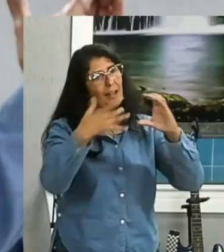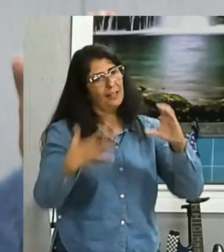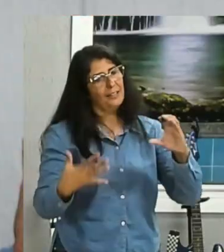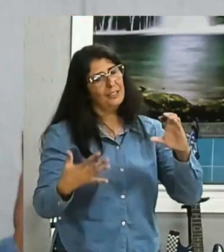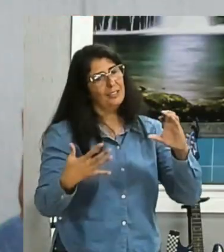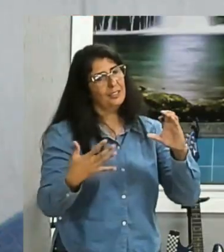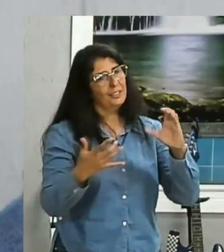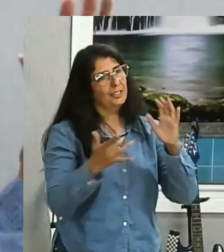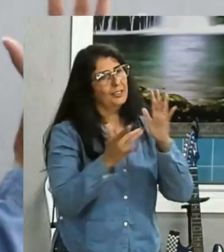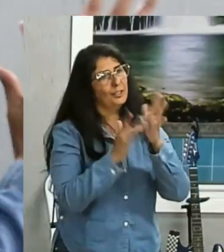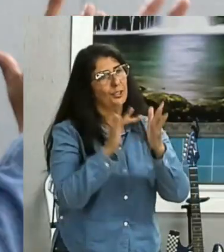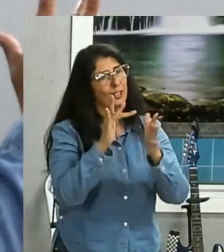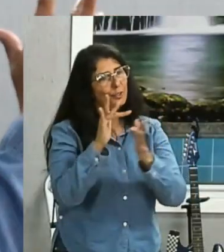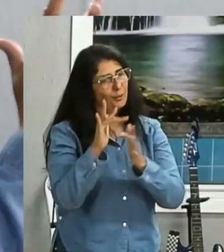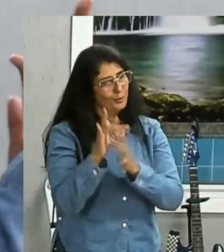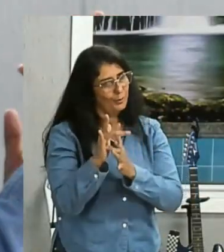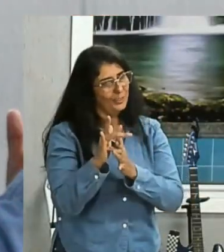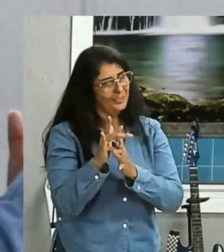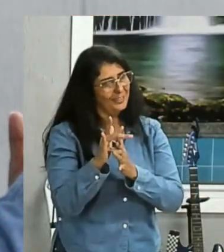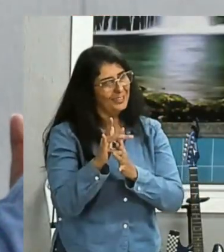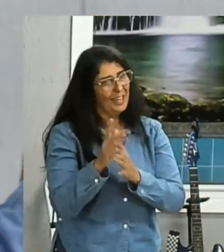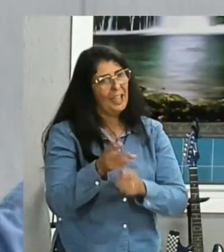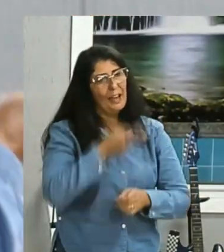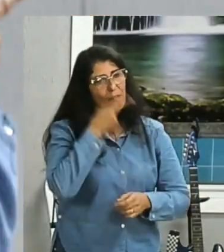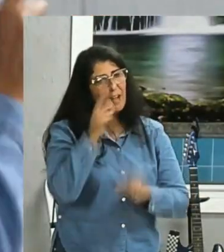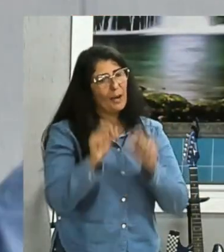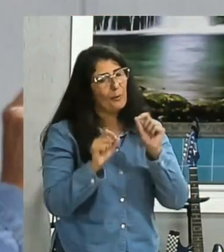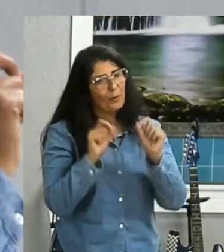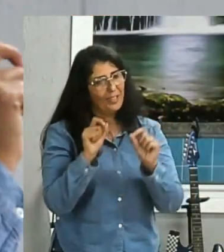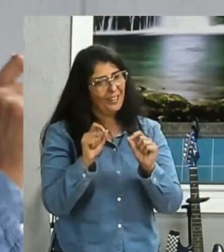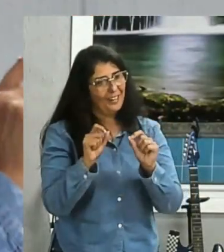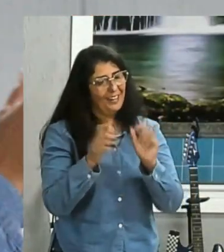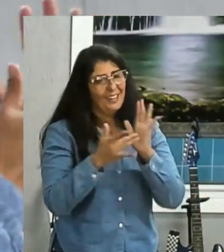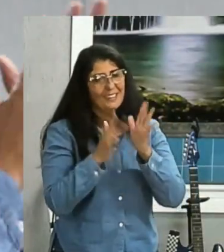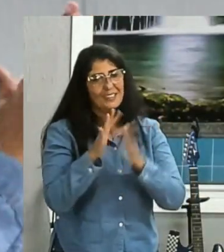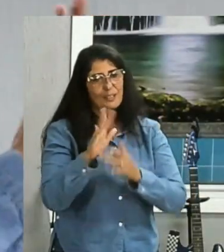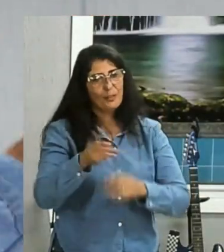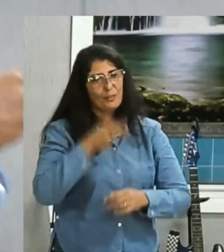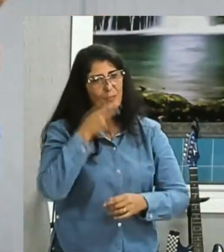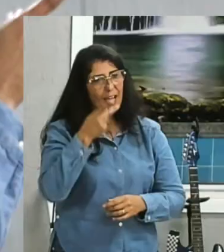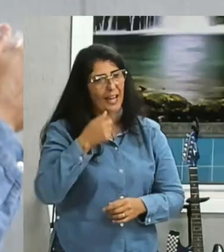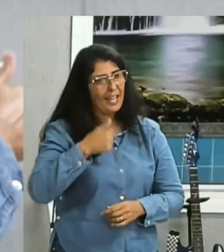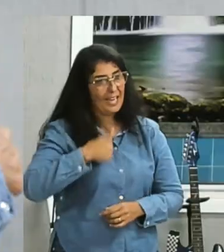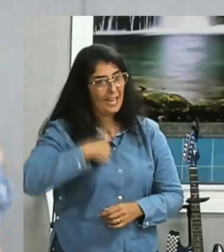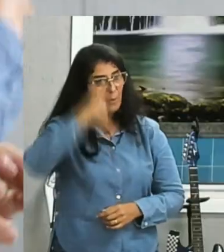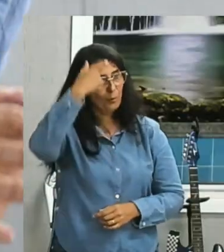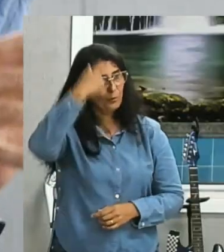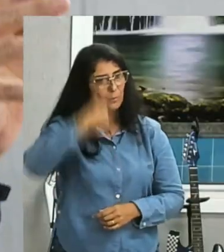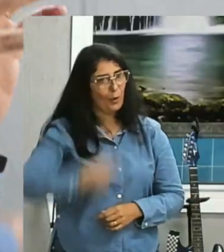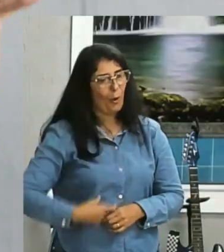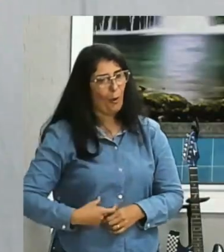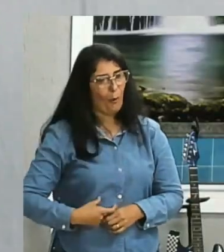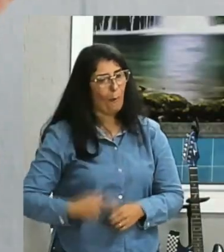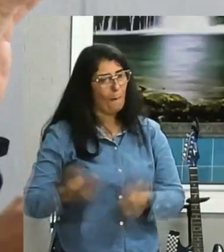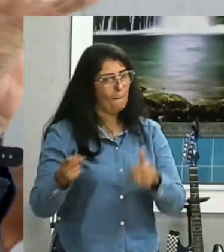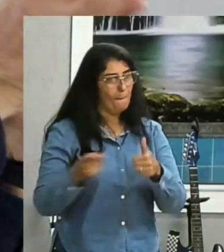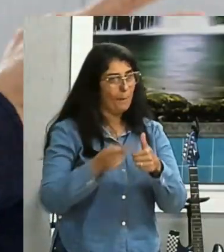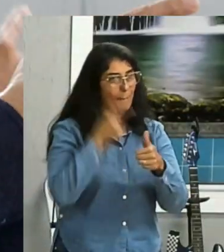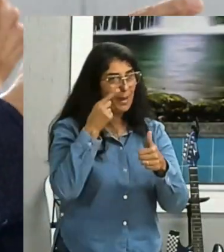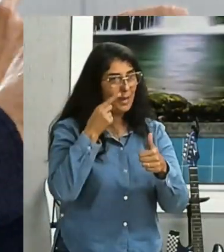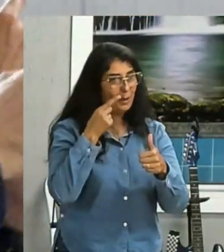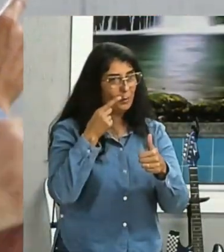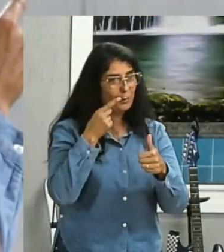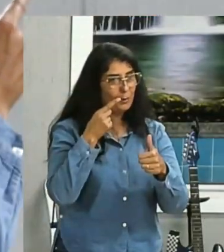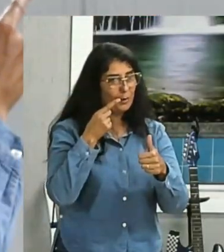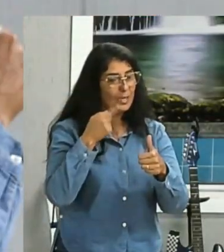né? Eu sou o primeiro e o último. Jesus estava no